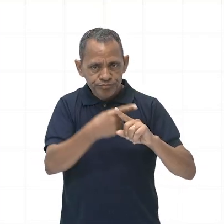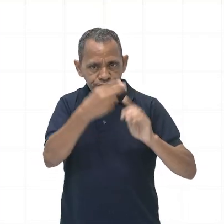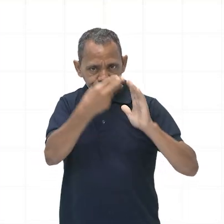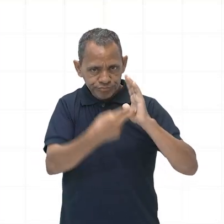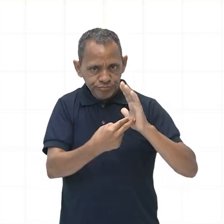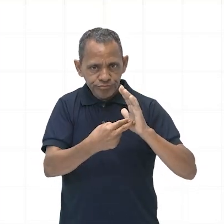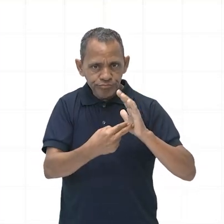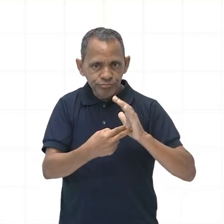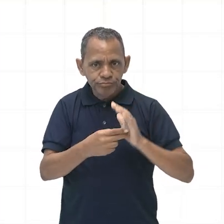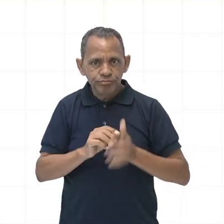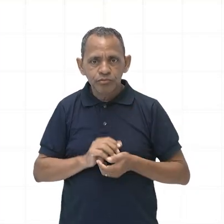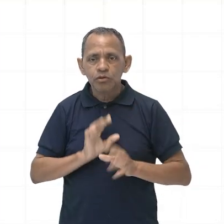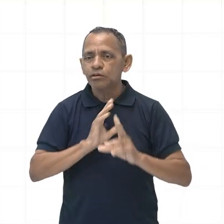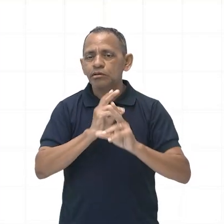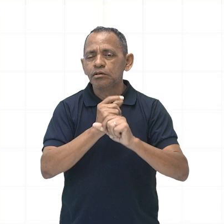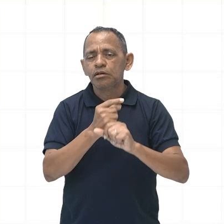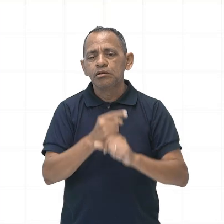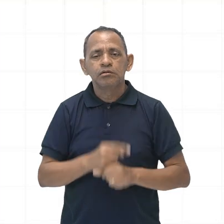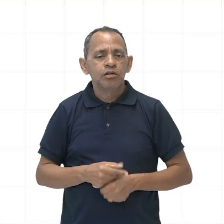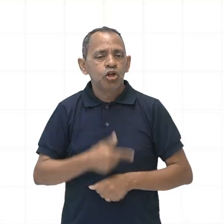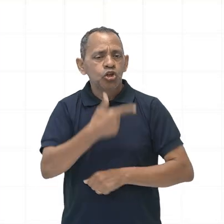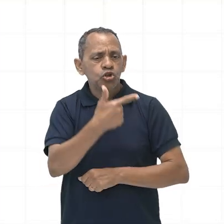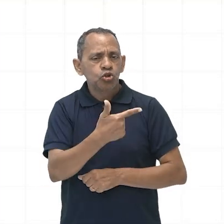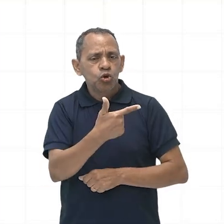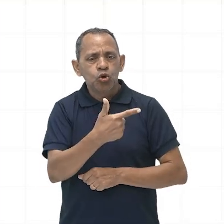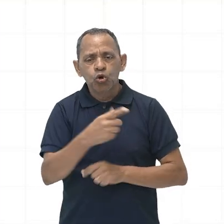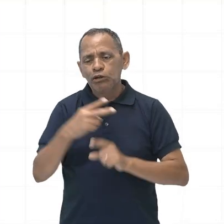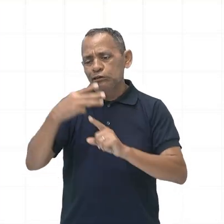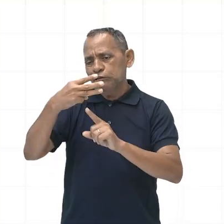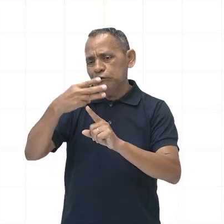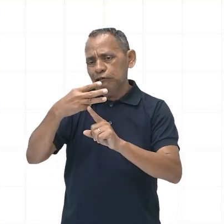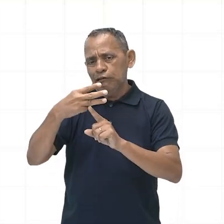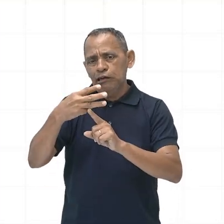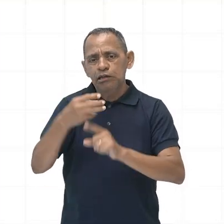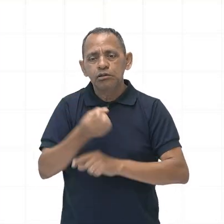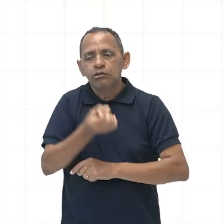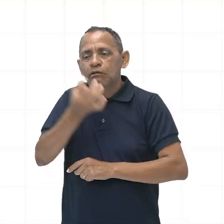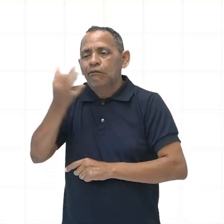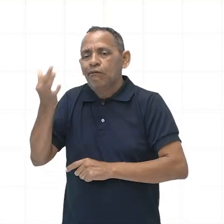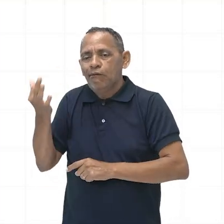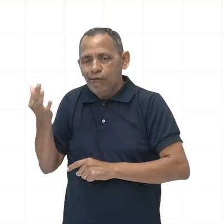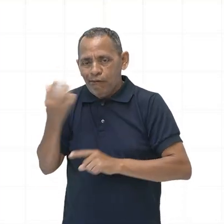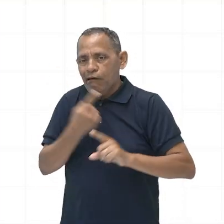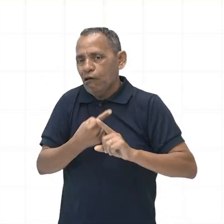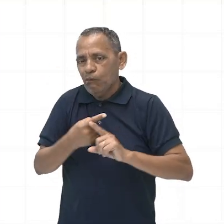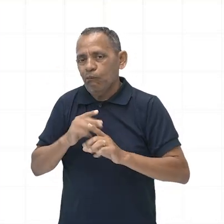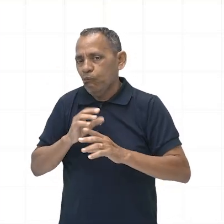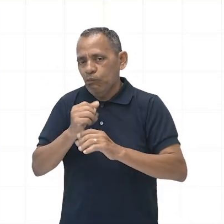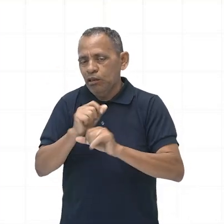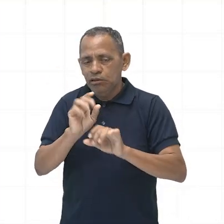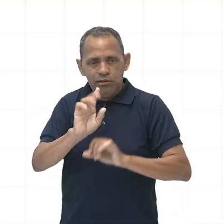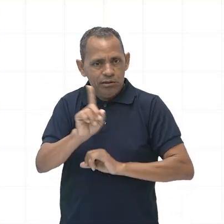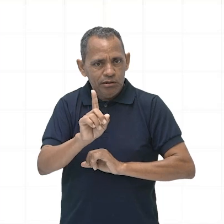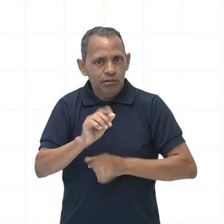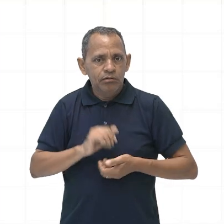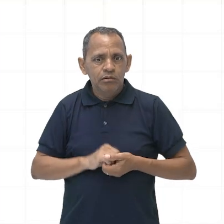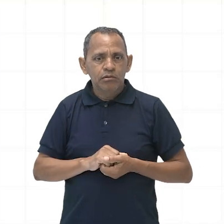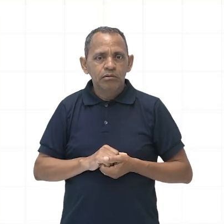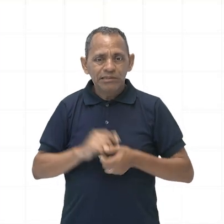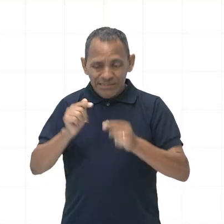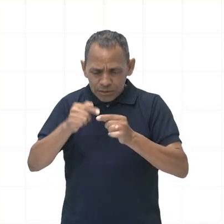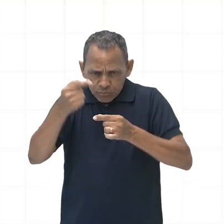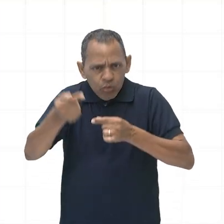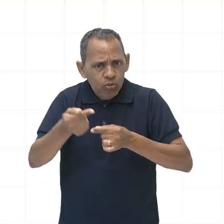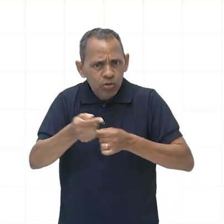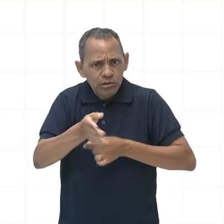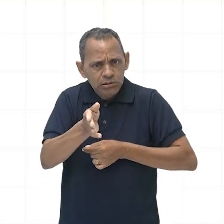a conta, né, de quanto é 2 elevado a 3, de quanto é 6 elevado a 3 e multiplicar os dois. Isso é o que deveria ser feito